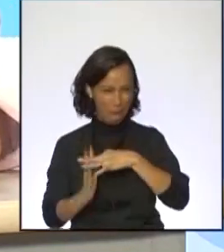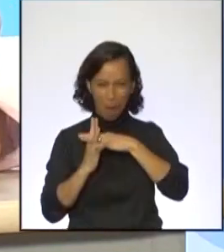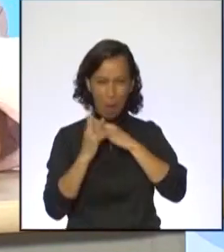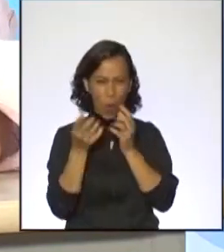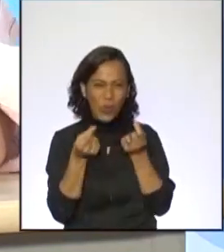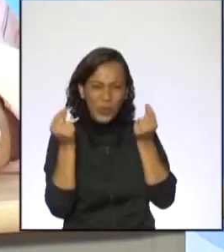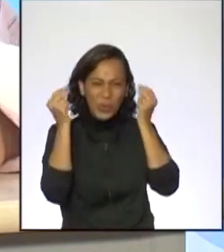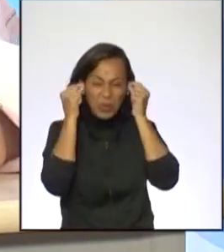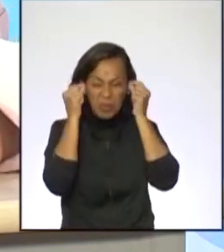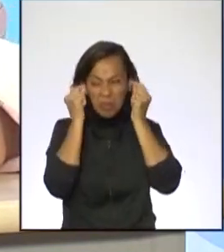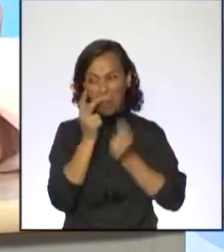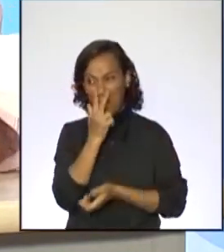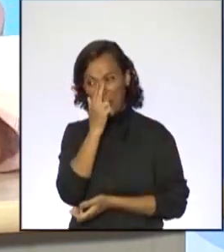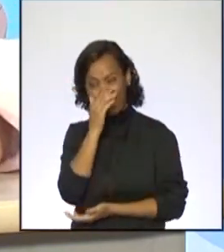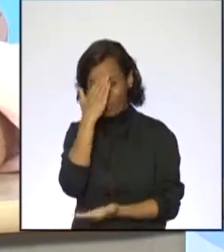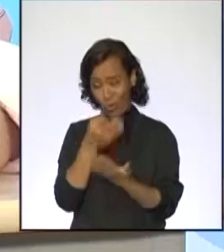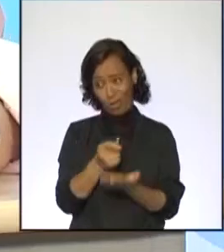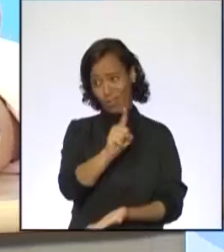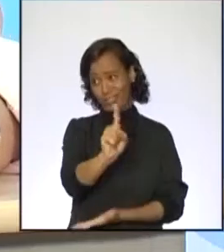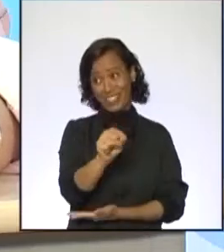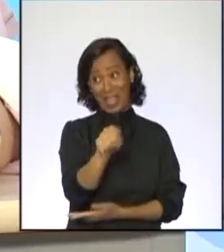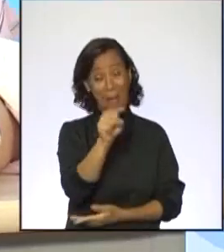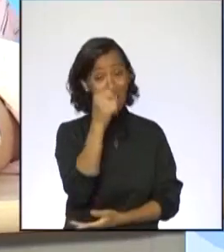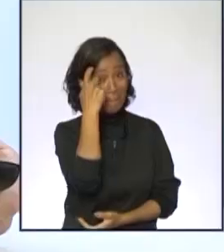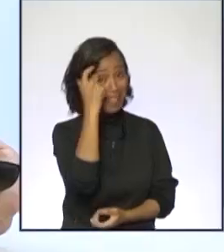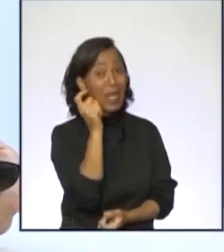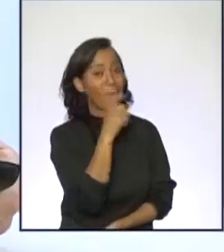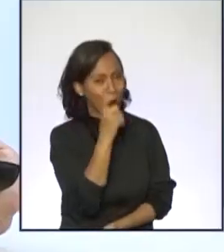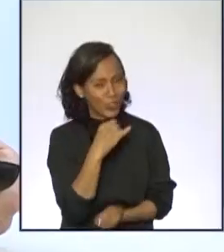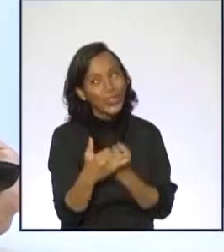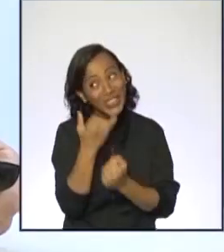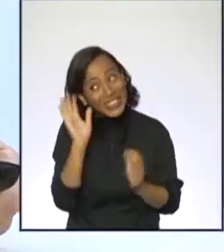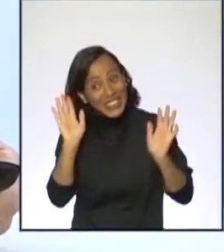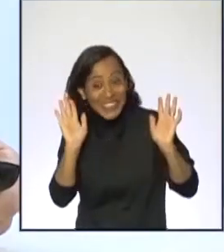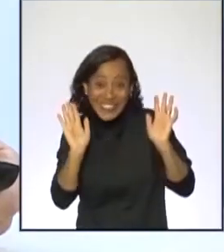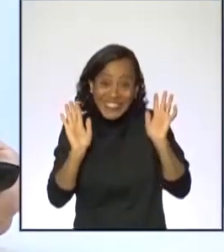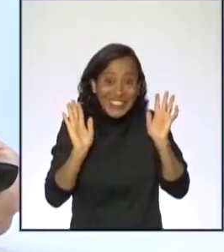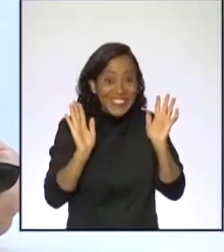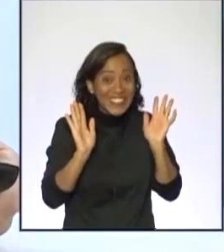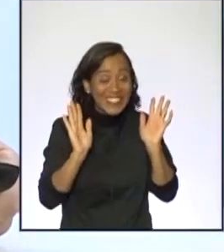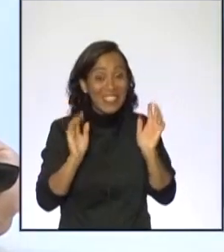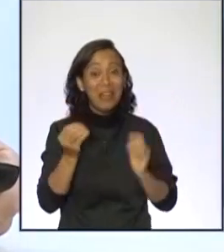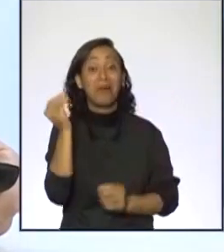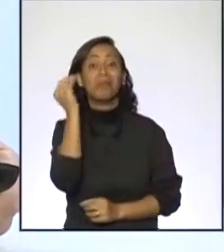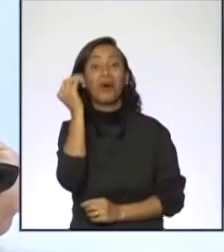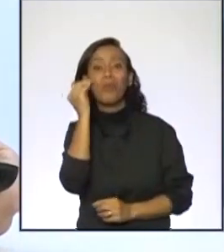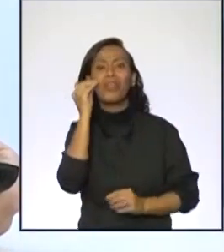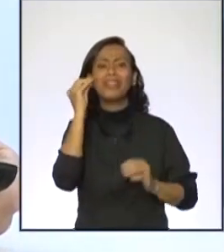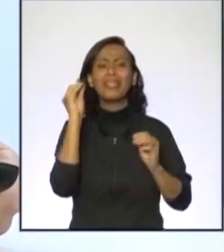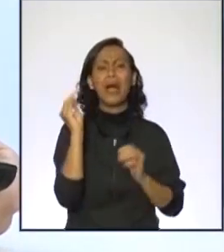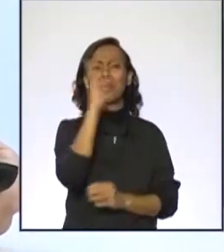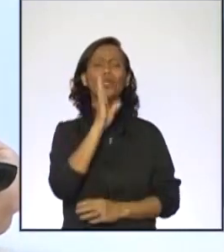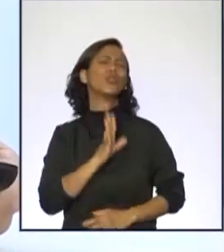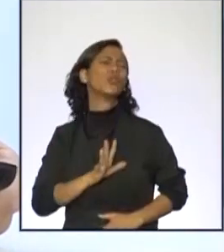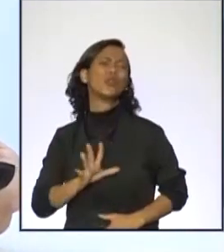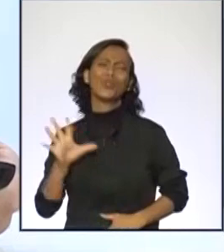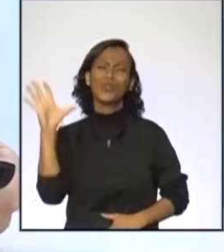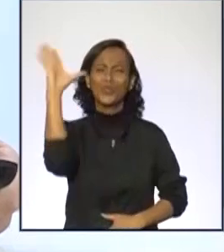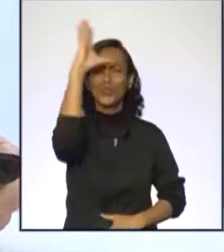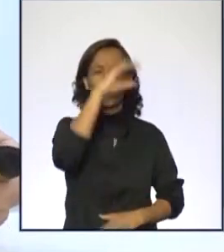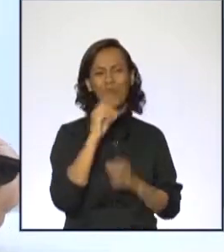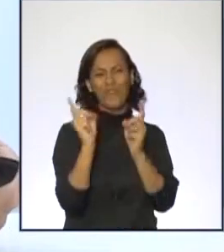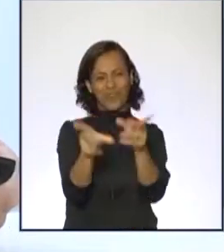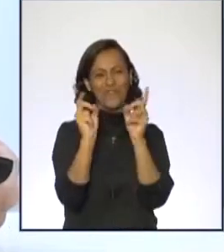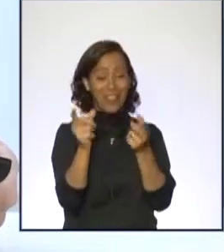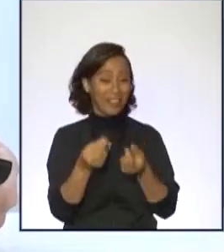tenha atrapalhado. Eles estão achando que é de mentirinha, né? Tá, vamos fazer uma campanha Vamos fazer uma campanha para nacionalizar o fone O de nosso ouvido, porque fone o de nosso ouvido.